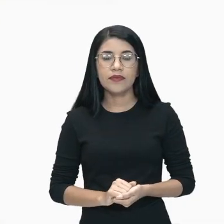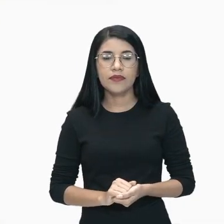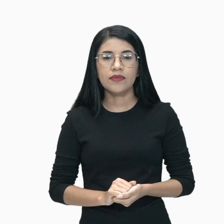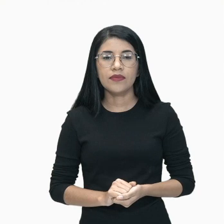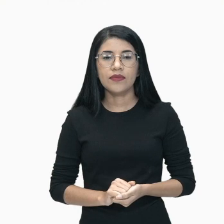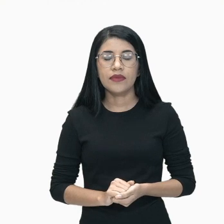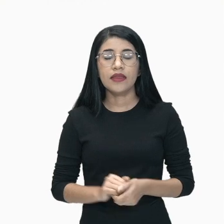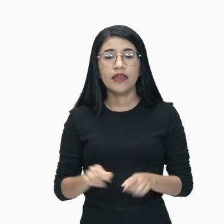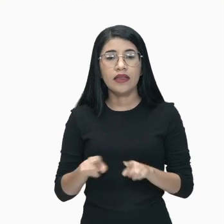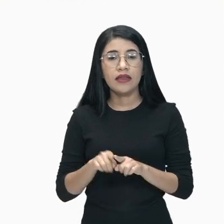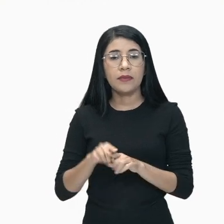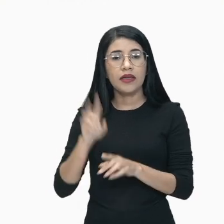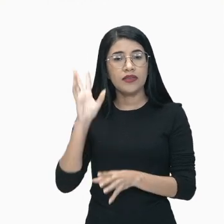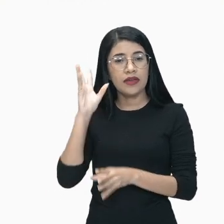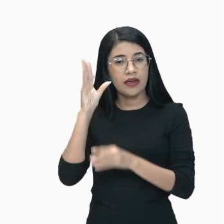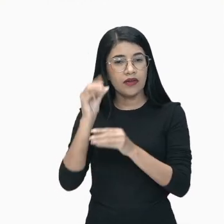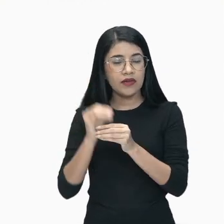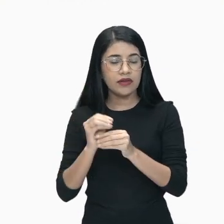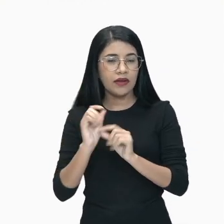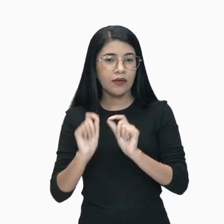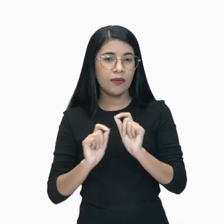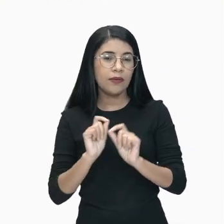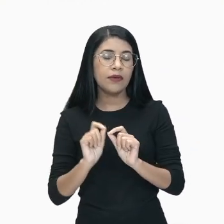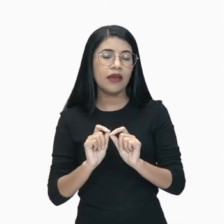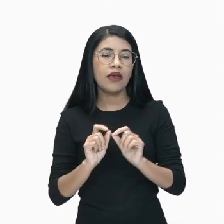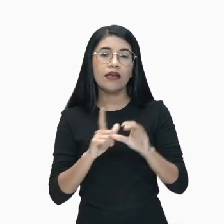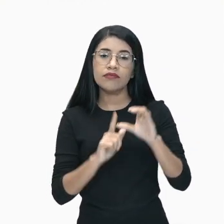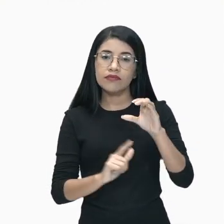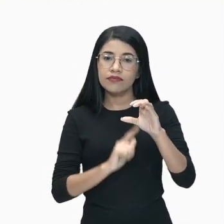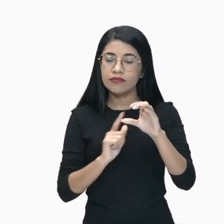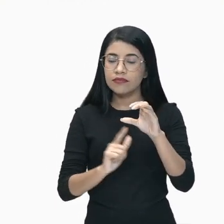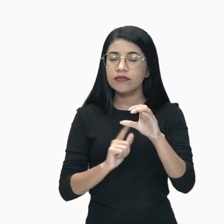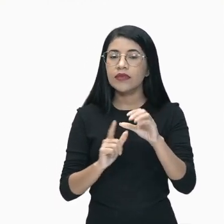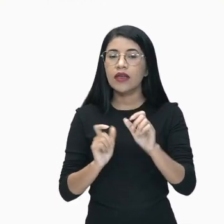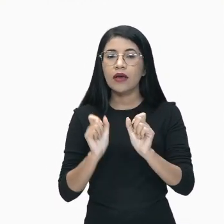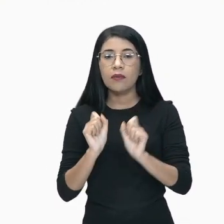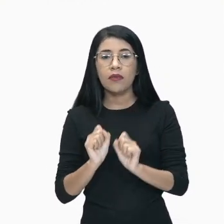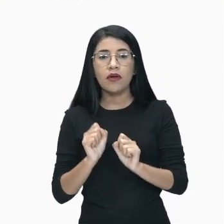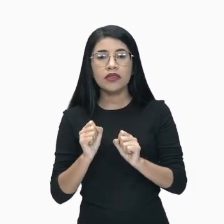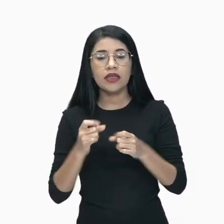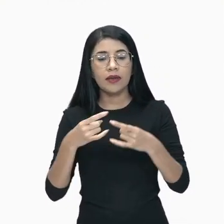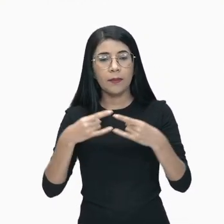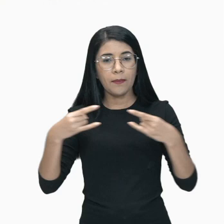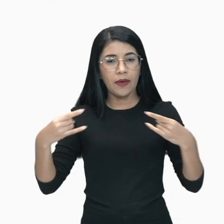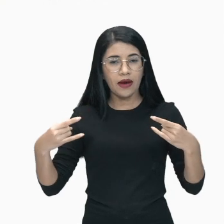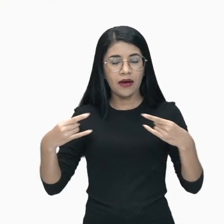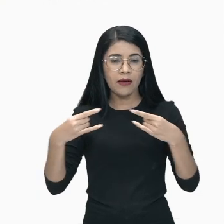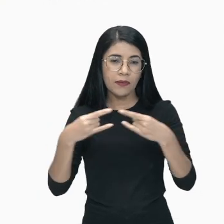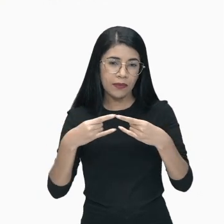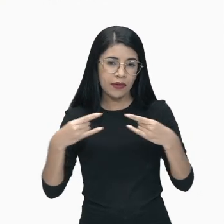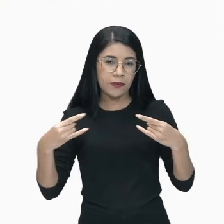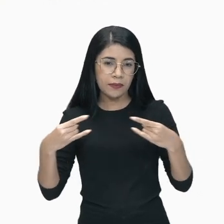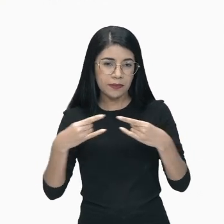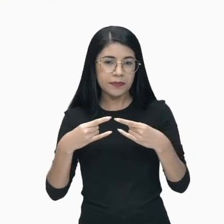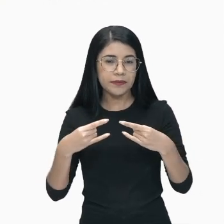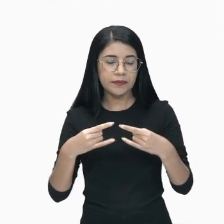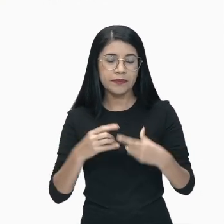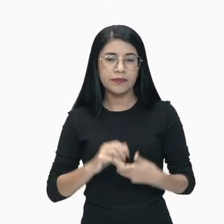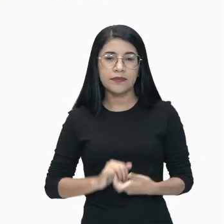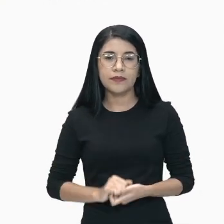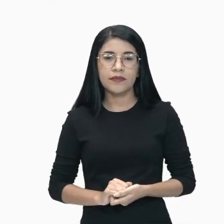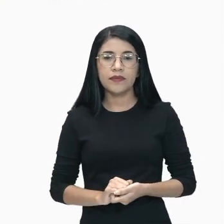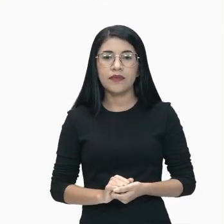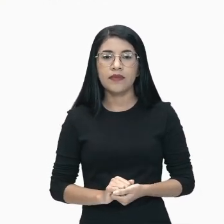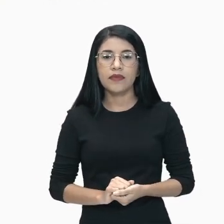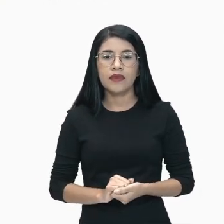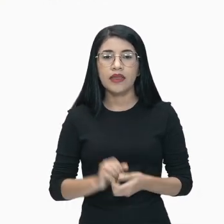aqui lembrar para você que a lei de Coulomb, ela pode ser atrativa ou ela pode ser repulsiva, tá